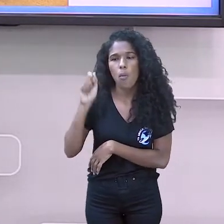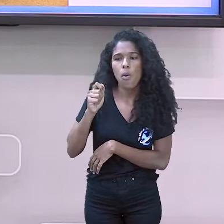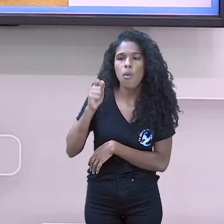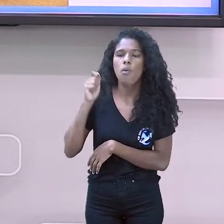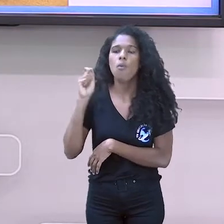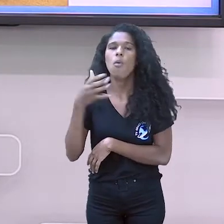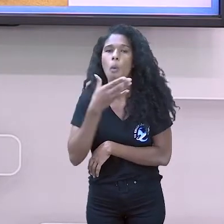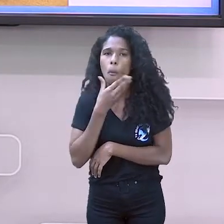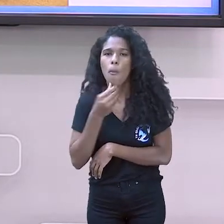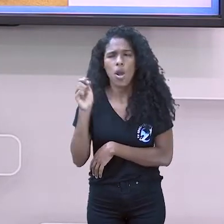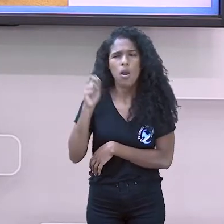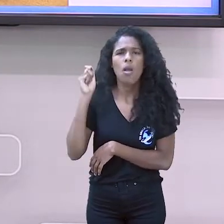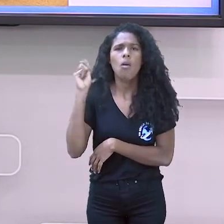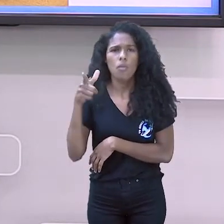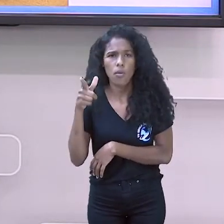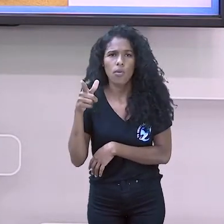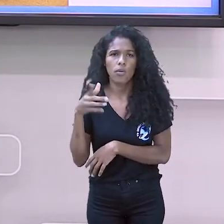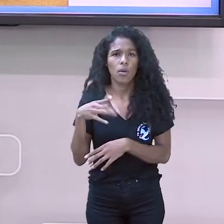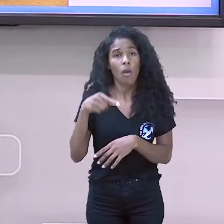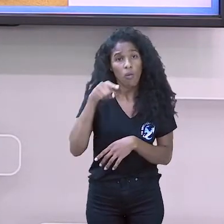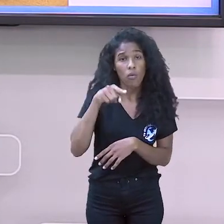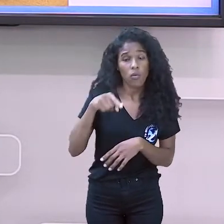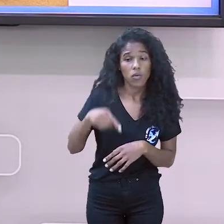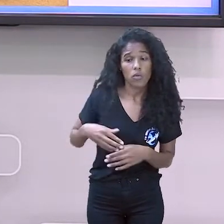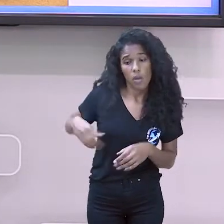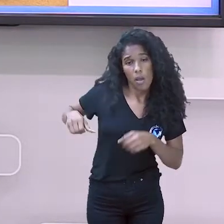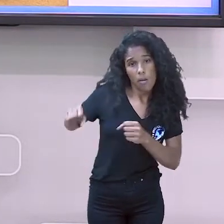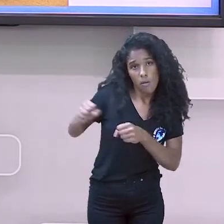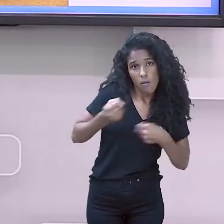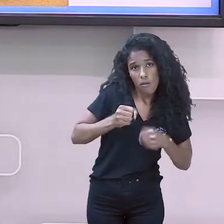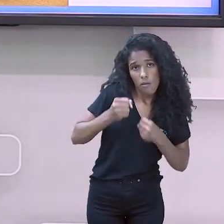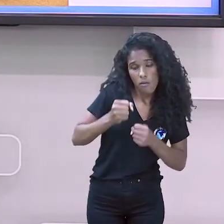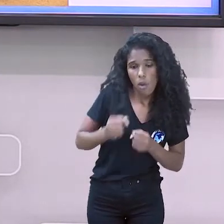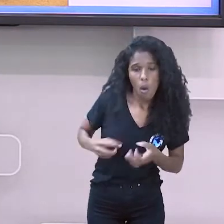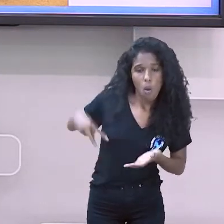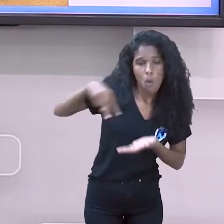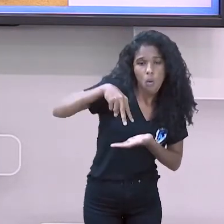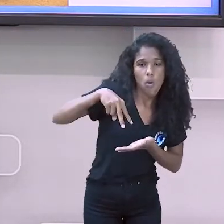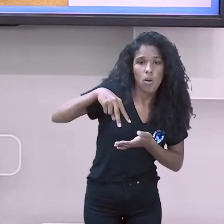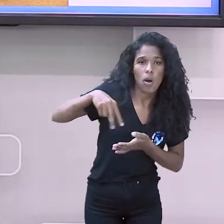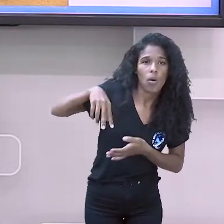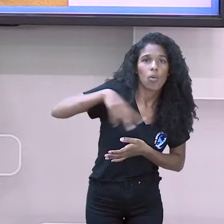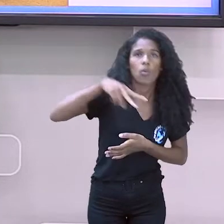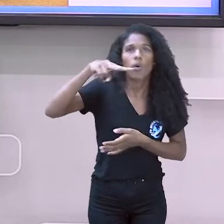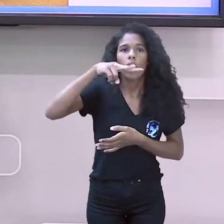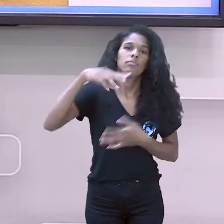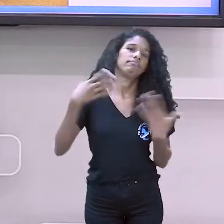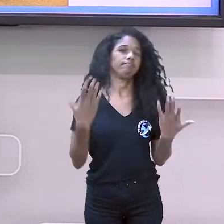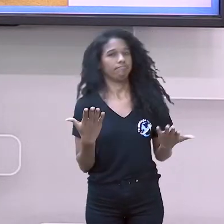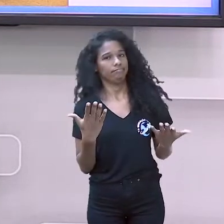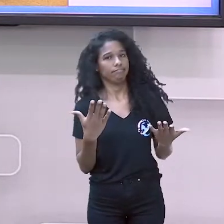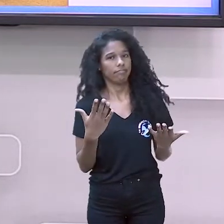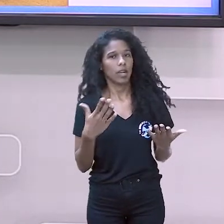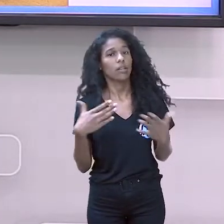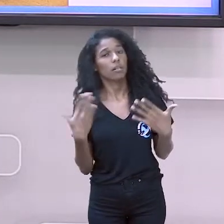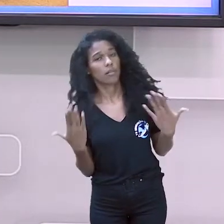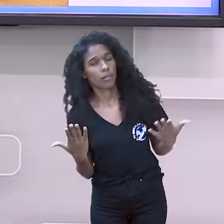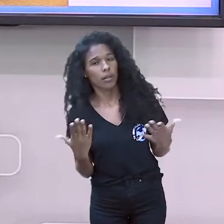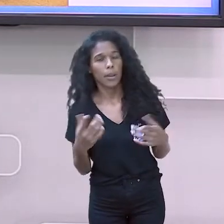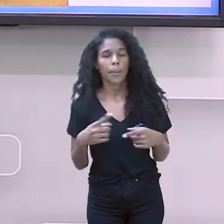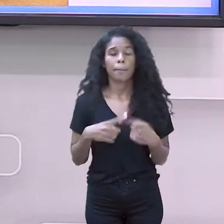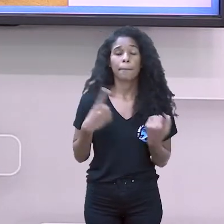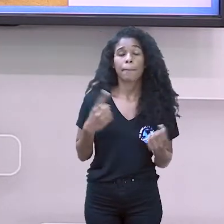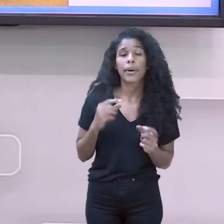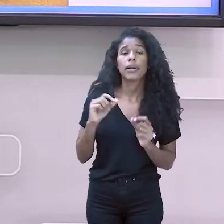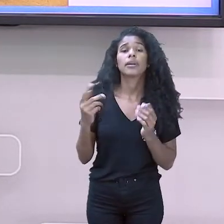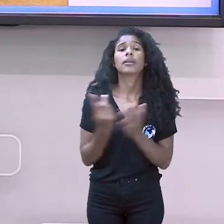A verossimilhança, dentro do contexto, faz com que a narrativa ela exista, que ela tenha uma estrutura,